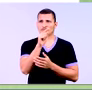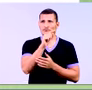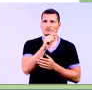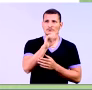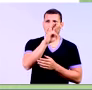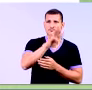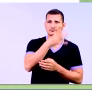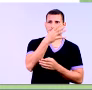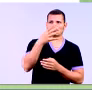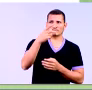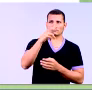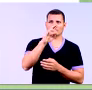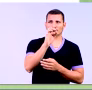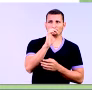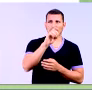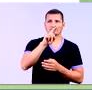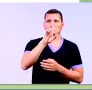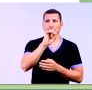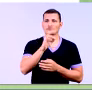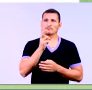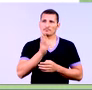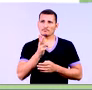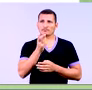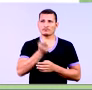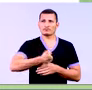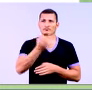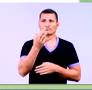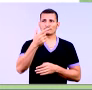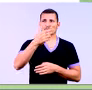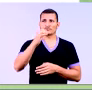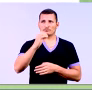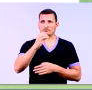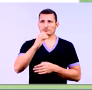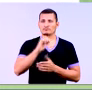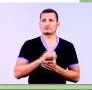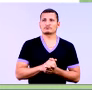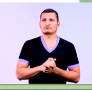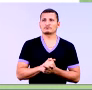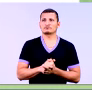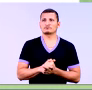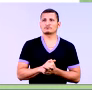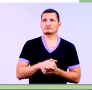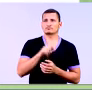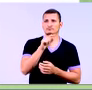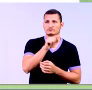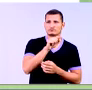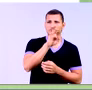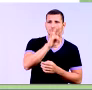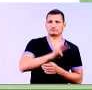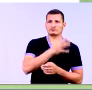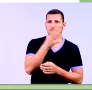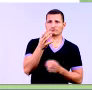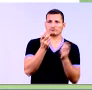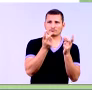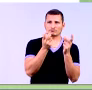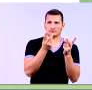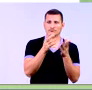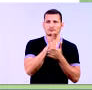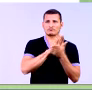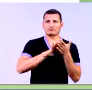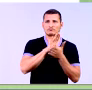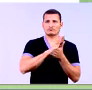Exatamente a mesma quantidade para o notebook. E olha a situação que nós temos na tabela venda. Nada